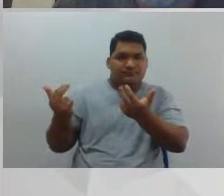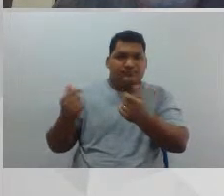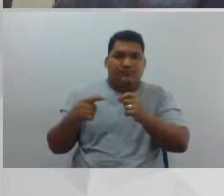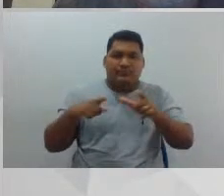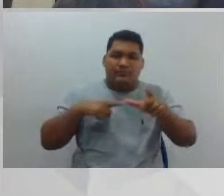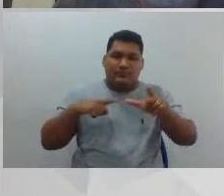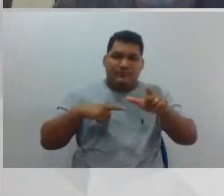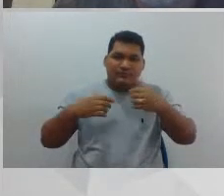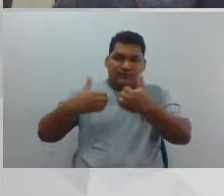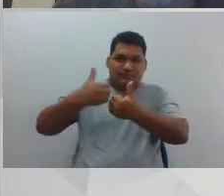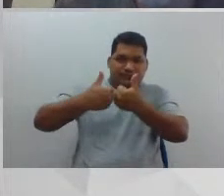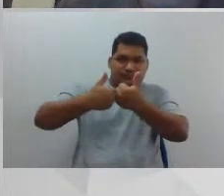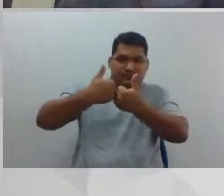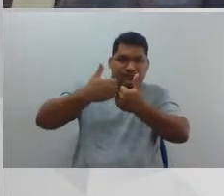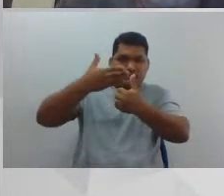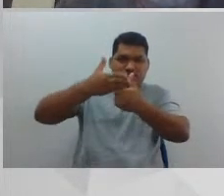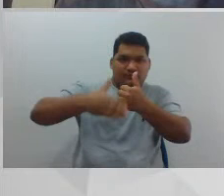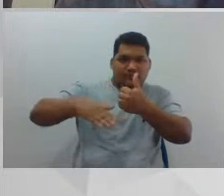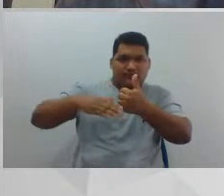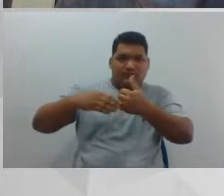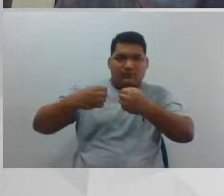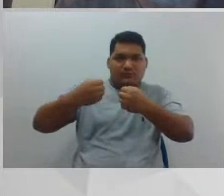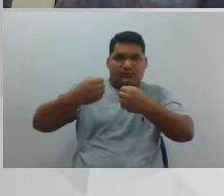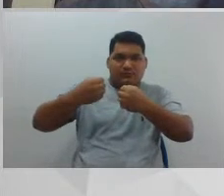os neurotransmissores.